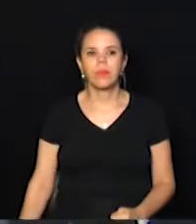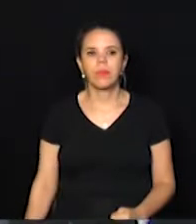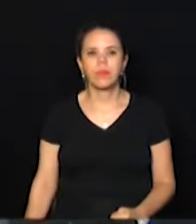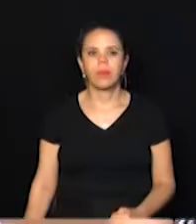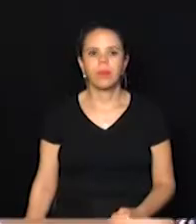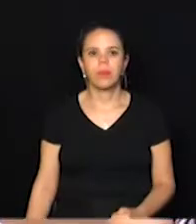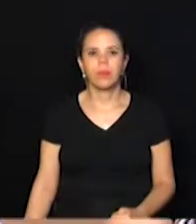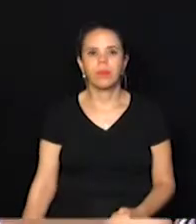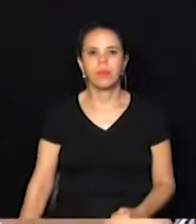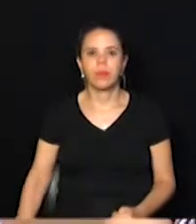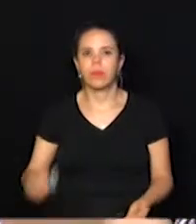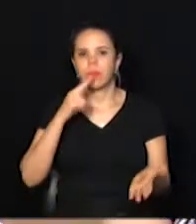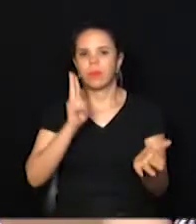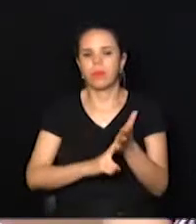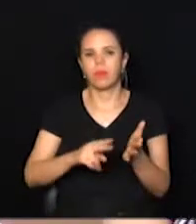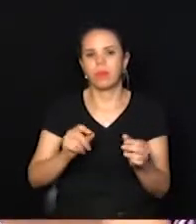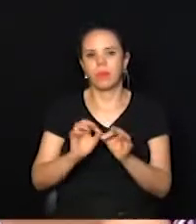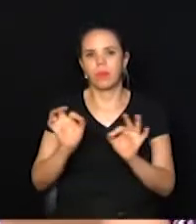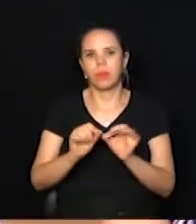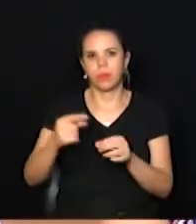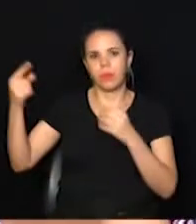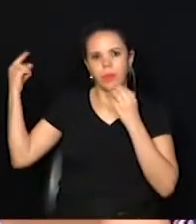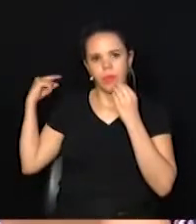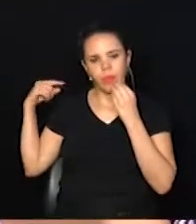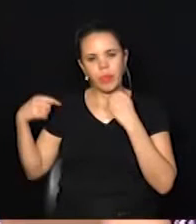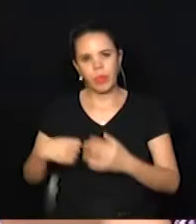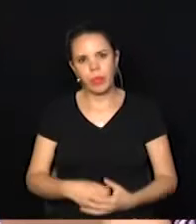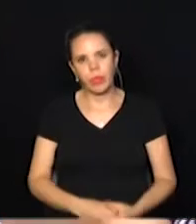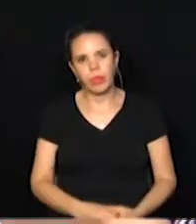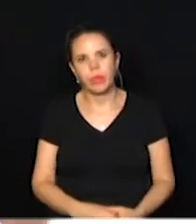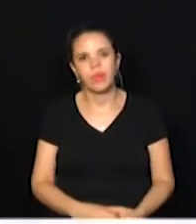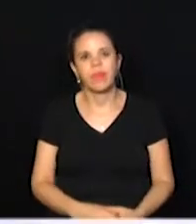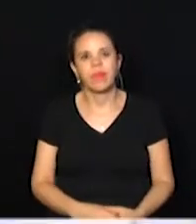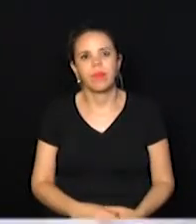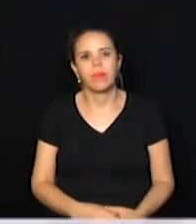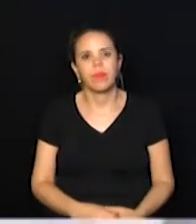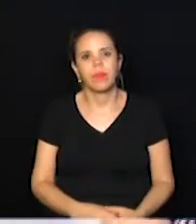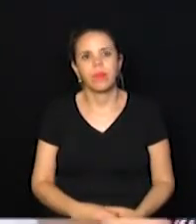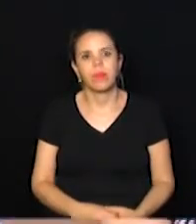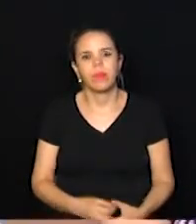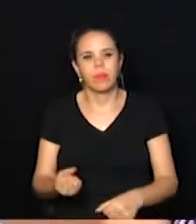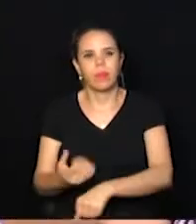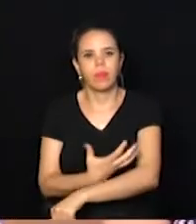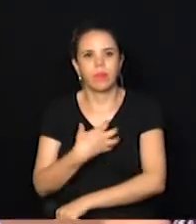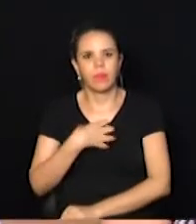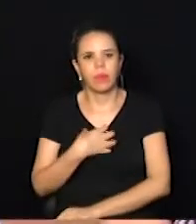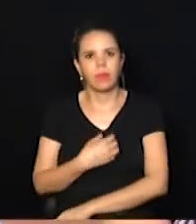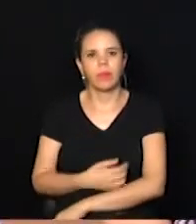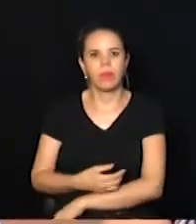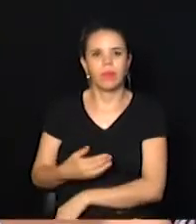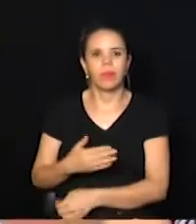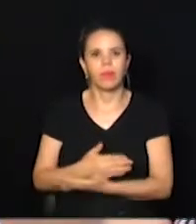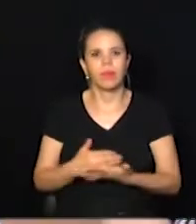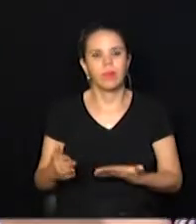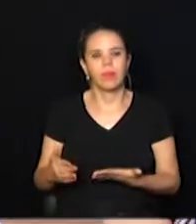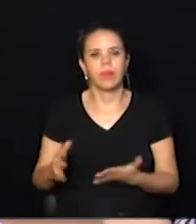Essa é uma carta que nós fizemos e eu sei que eu vou me emocionar desde o início